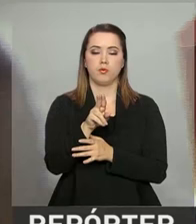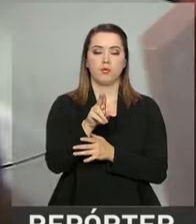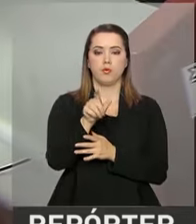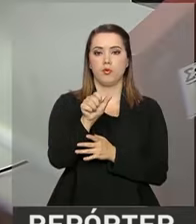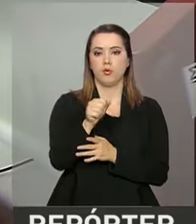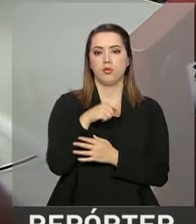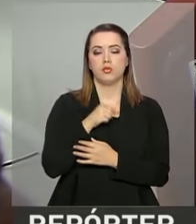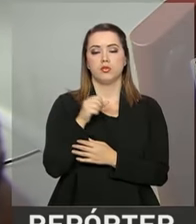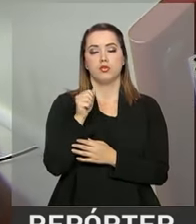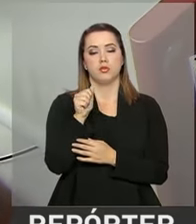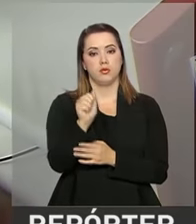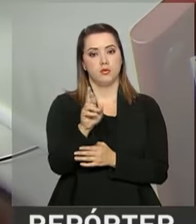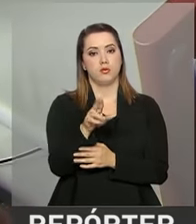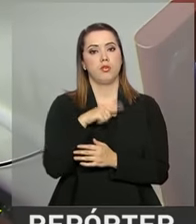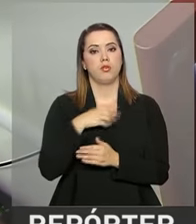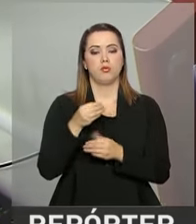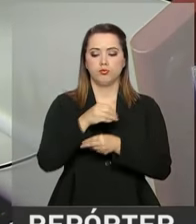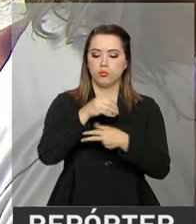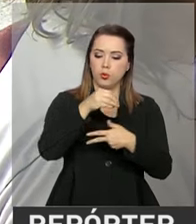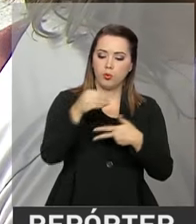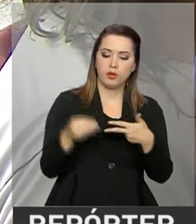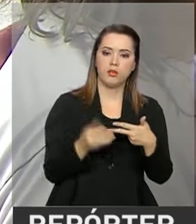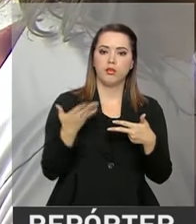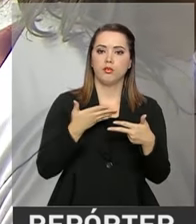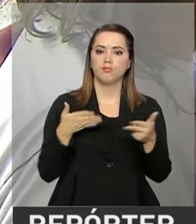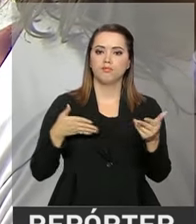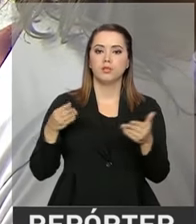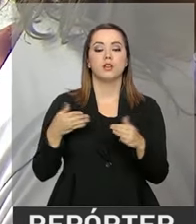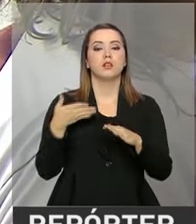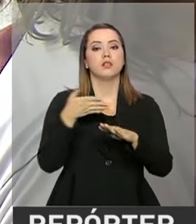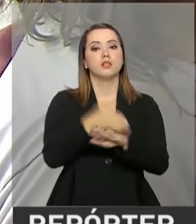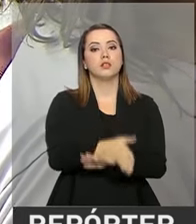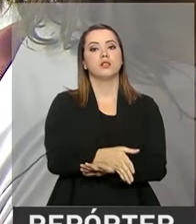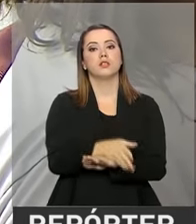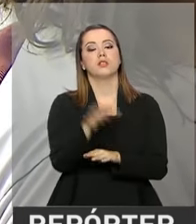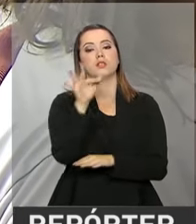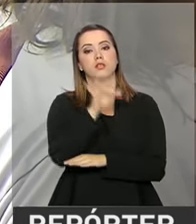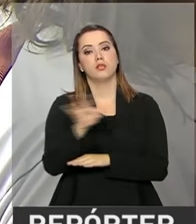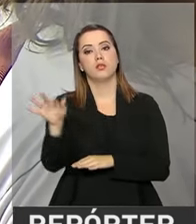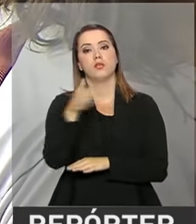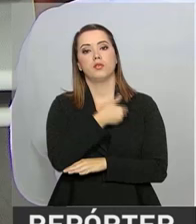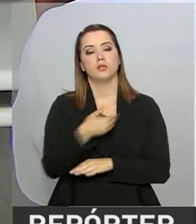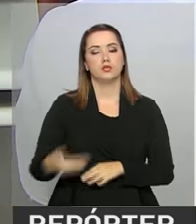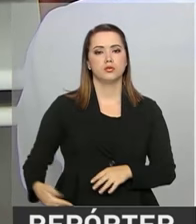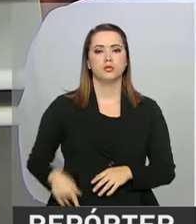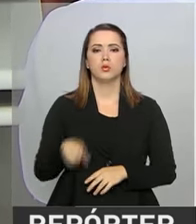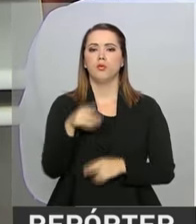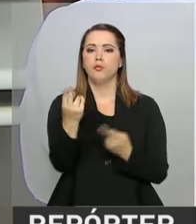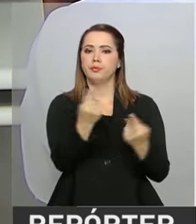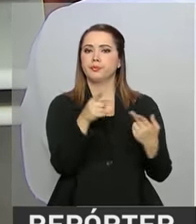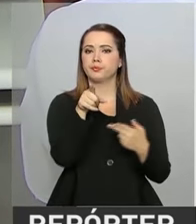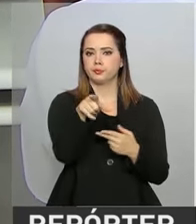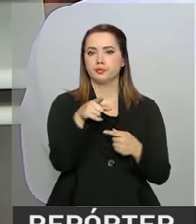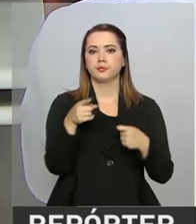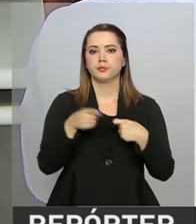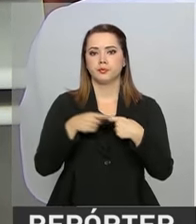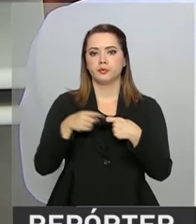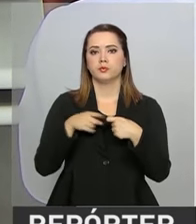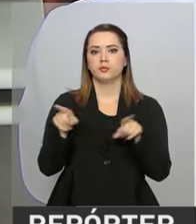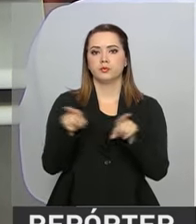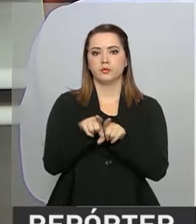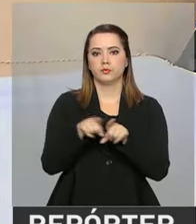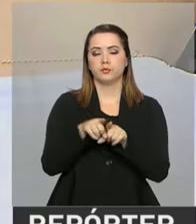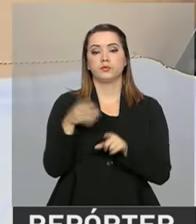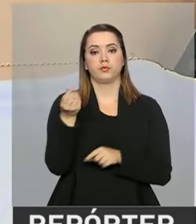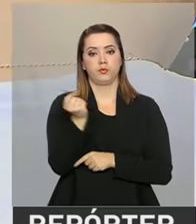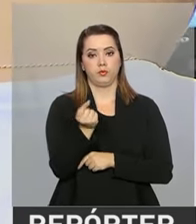do Enem para conseguir entrar numa faculdade pública. Assim como ele, Jaqueline também quer ser médica e está se preparando para fazer o simulado